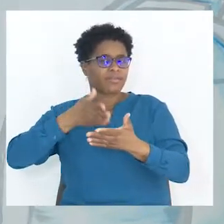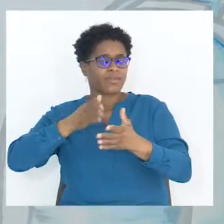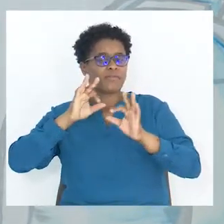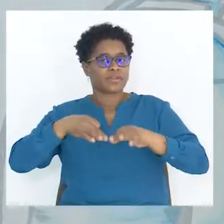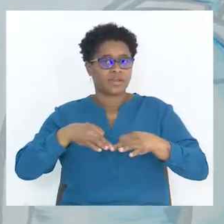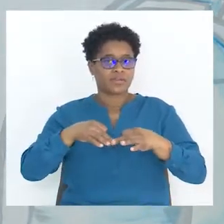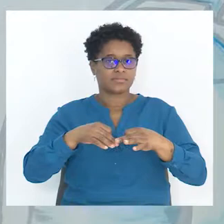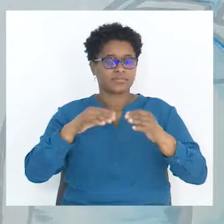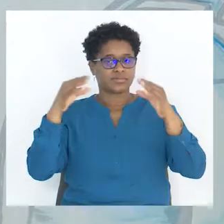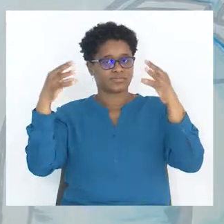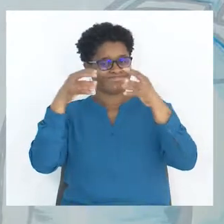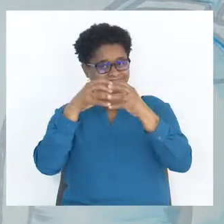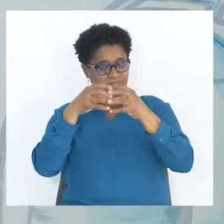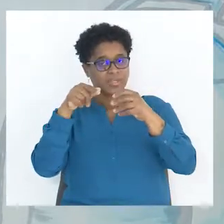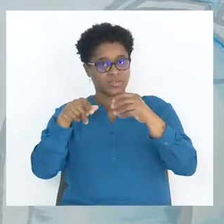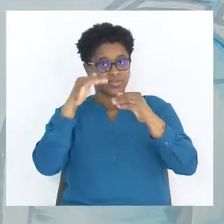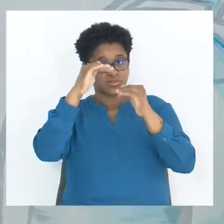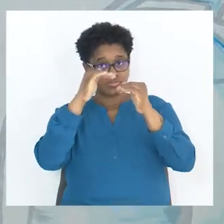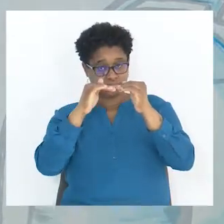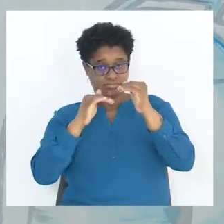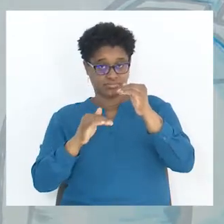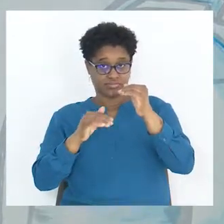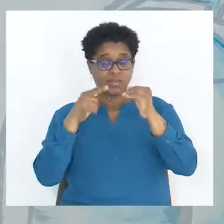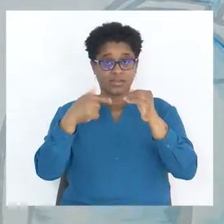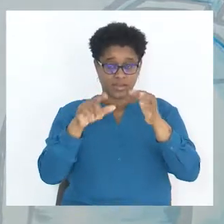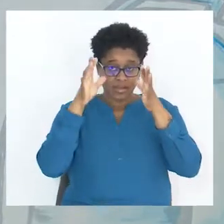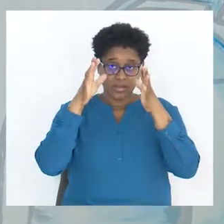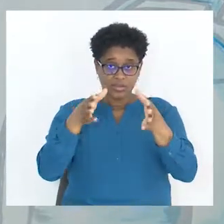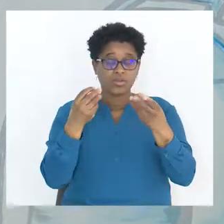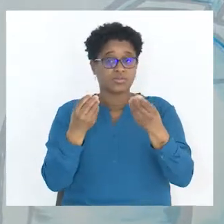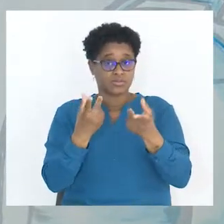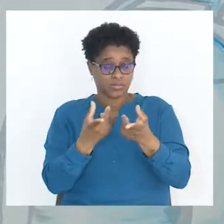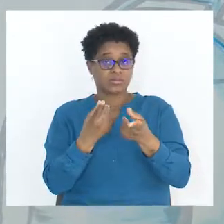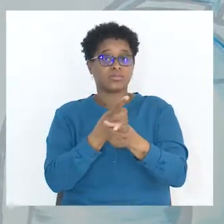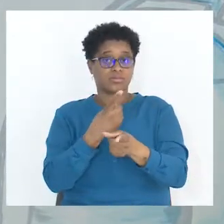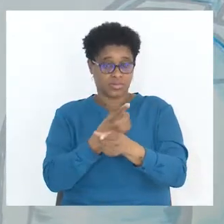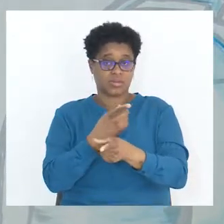final, encadear isto. E por isso tu tens que ter muita atenção naquilo que são